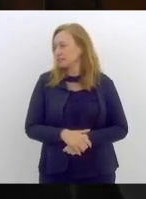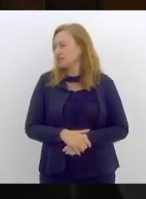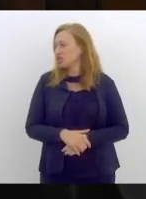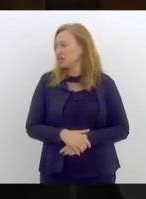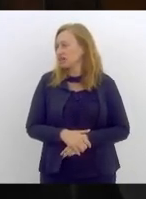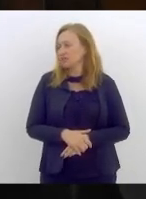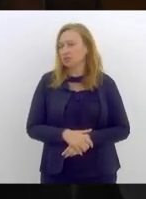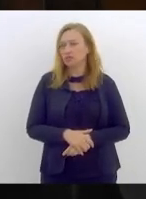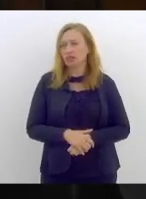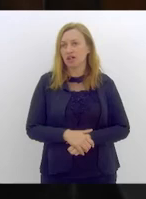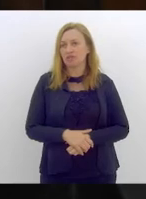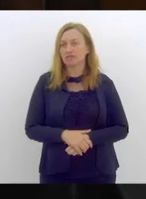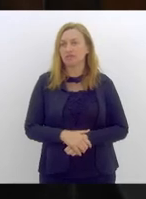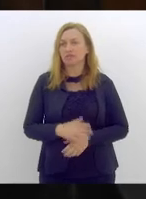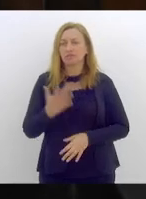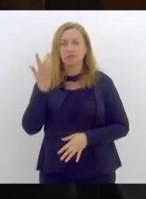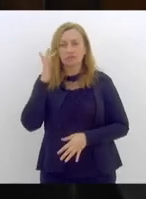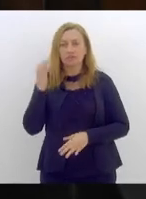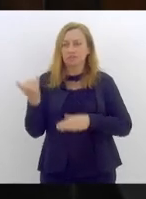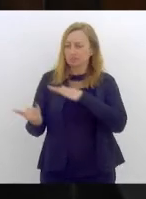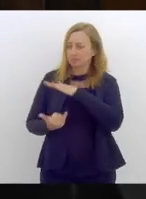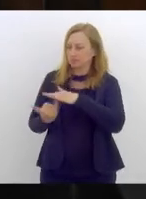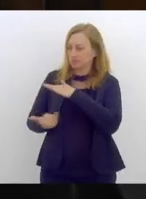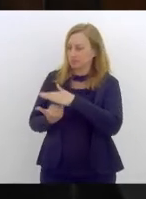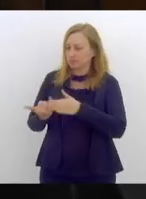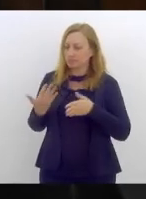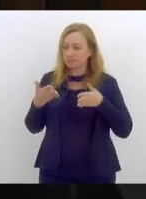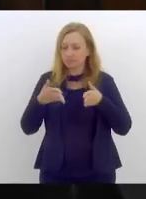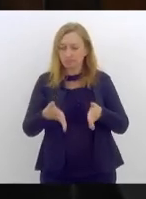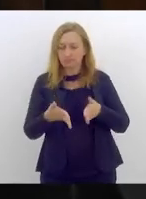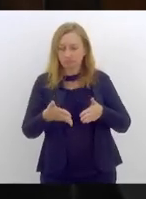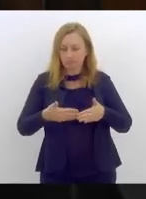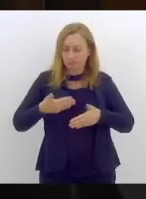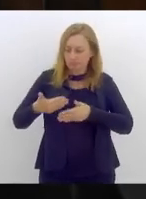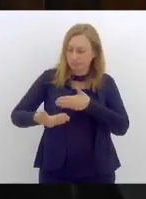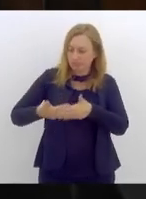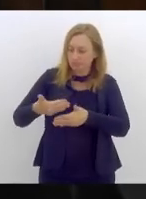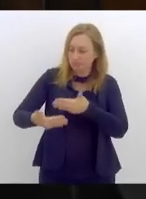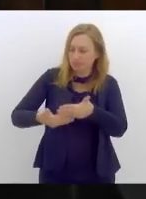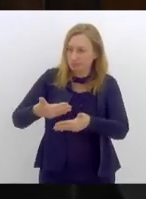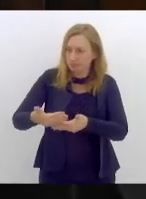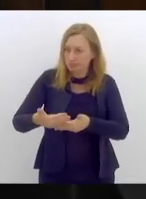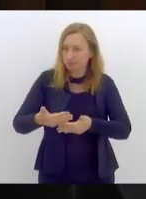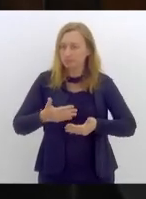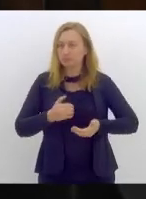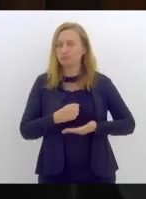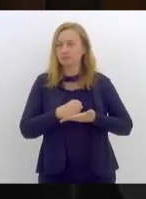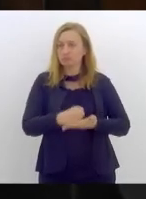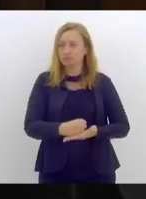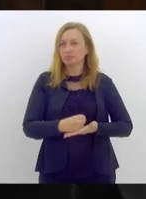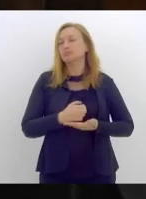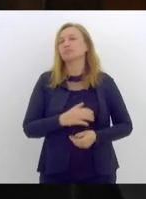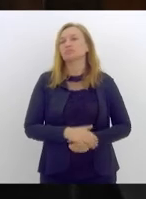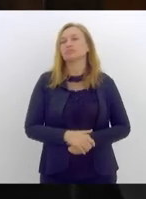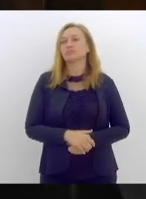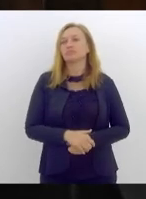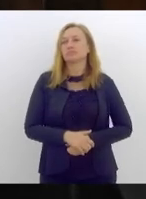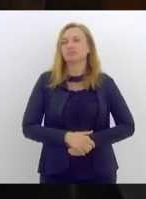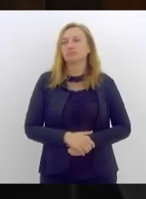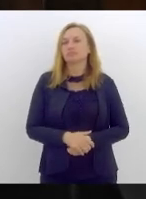acho que as instituições centrais desse processo estão muito firmes e estão